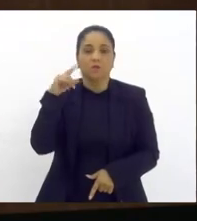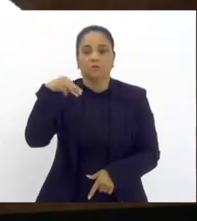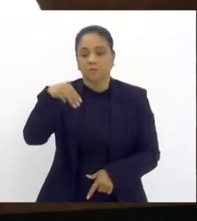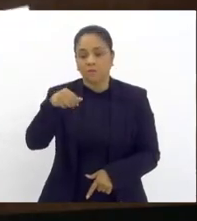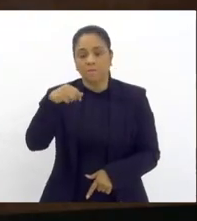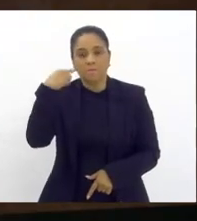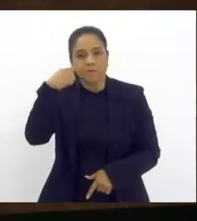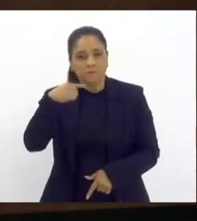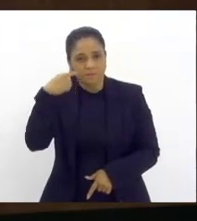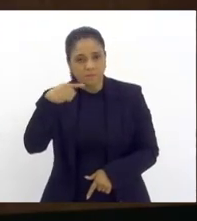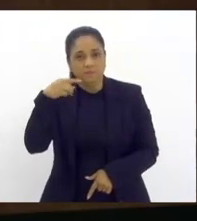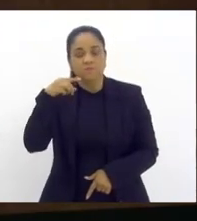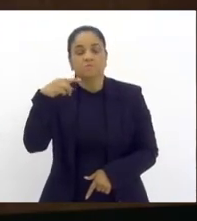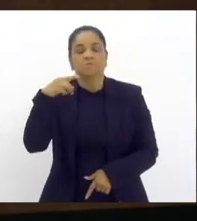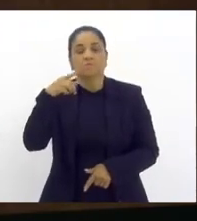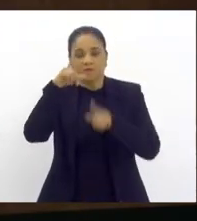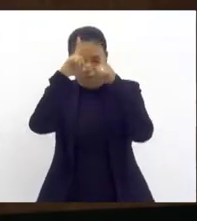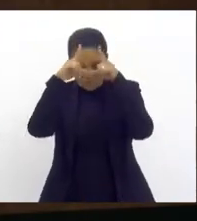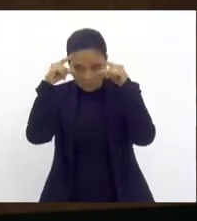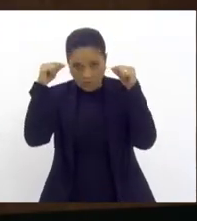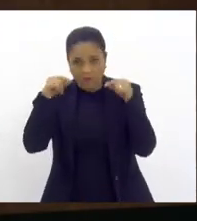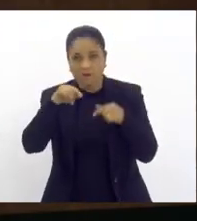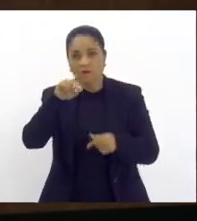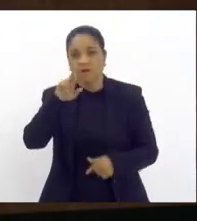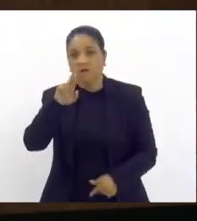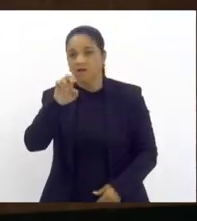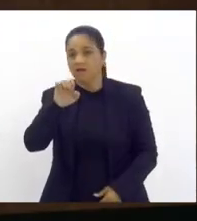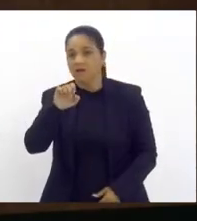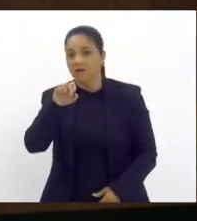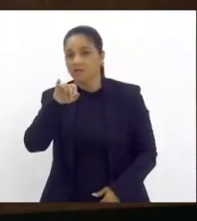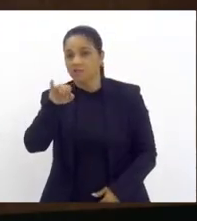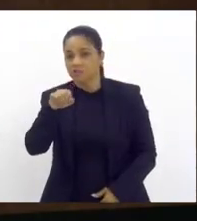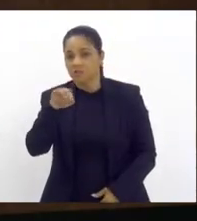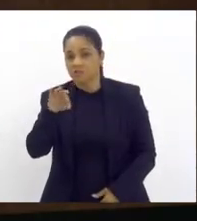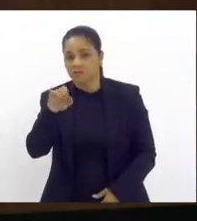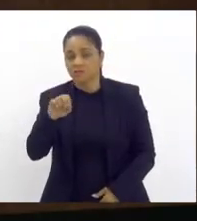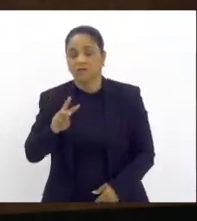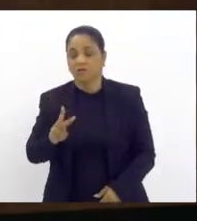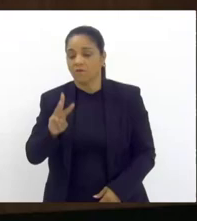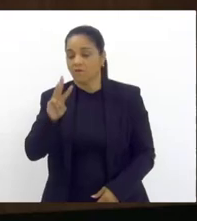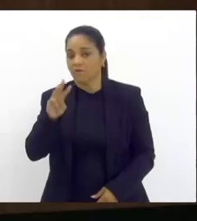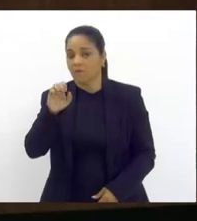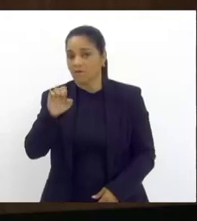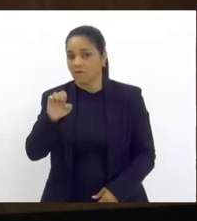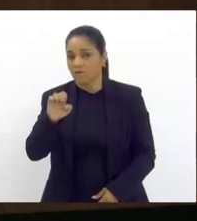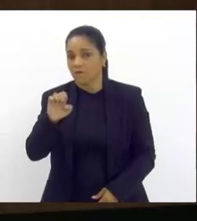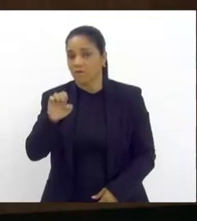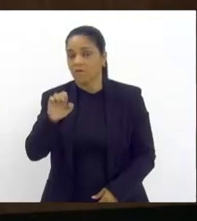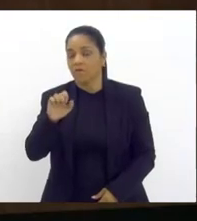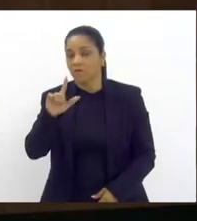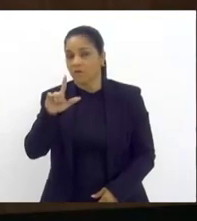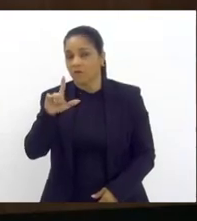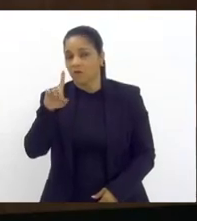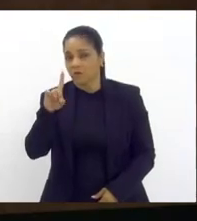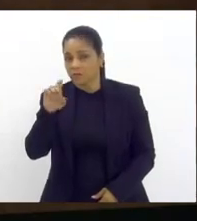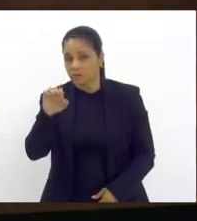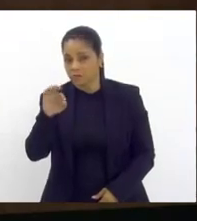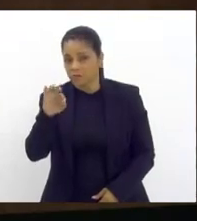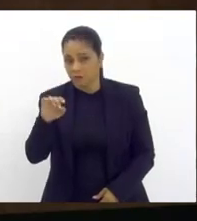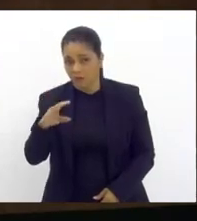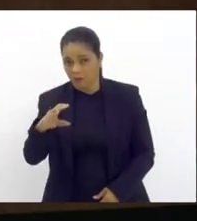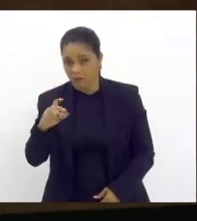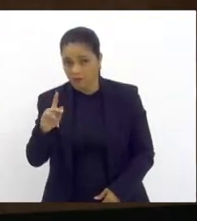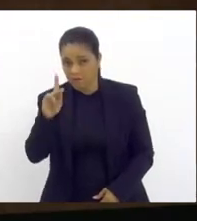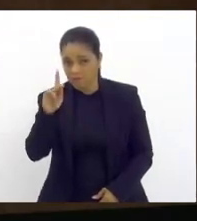a enfermeira Rejane. Quem mais esteve lá, Marta? Valdec Carneiro. Foi uma CPI que apontou todas as